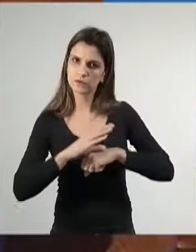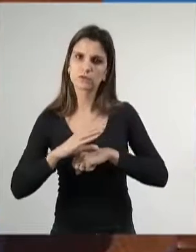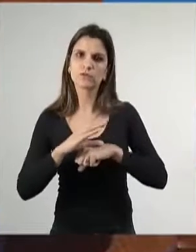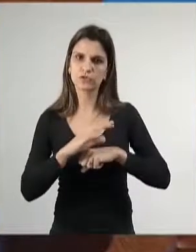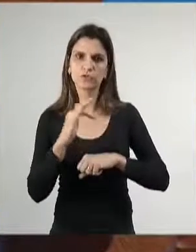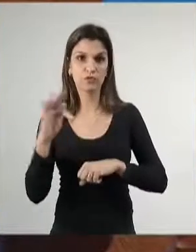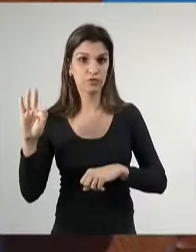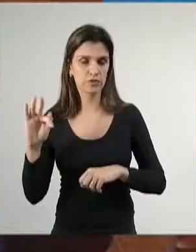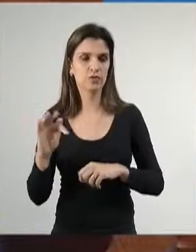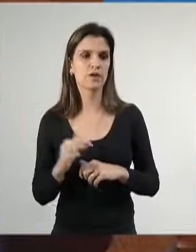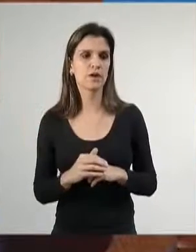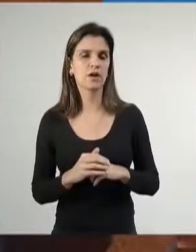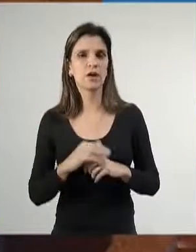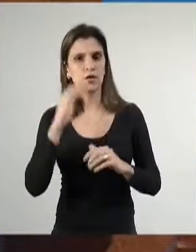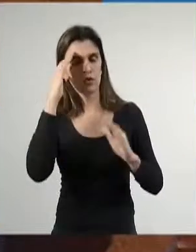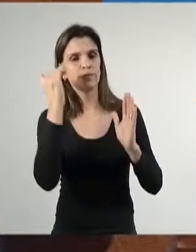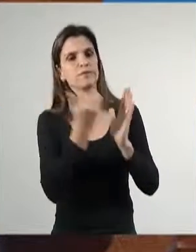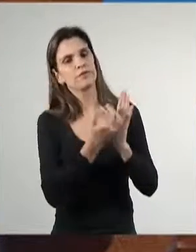regimento.